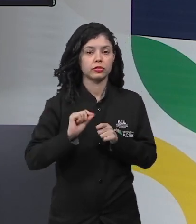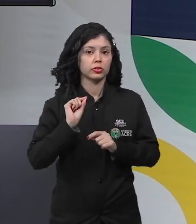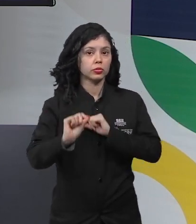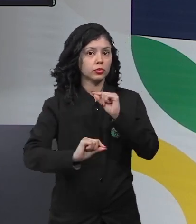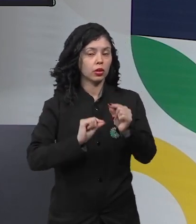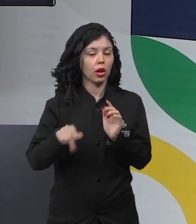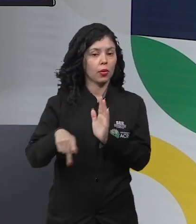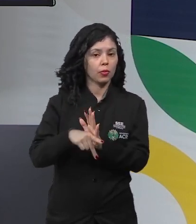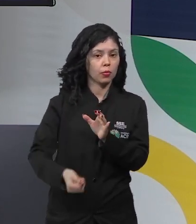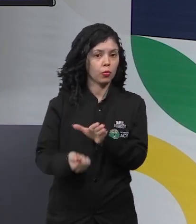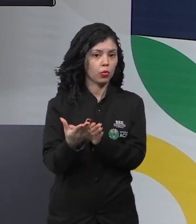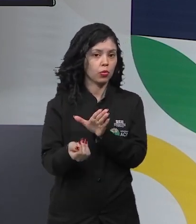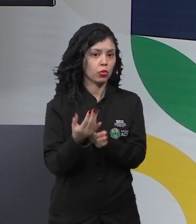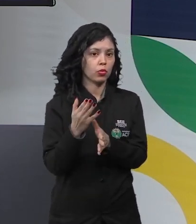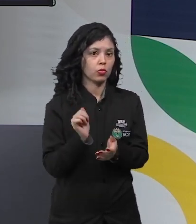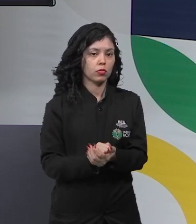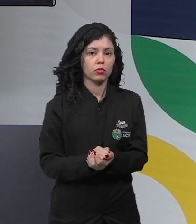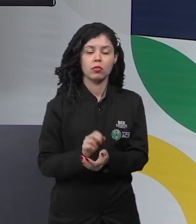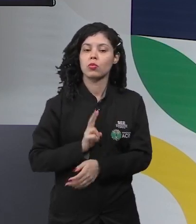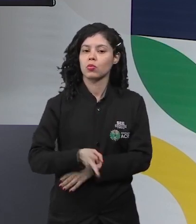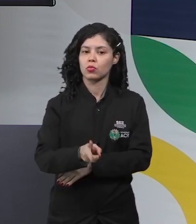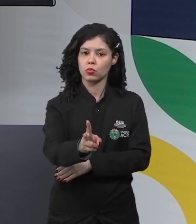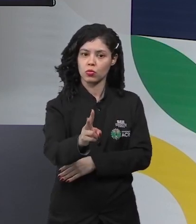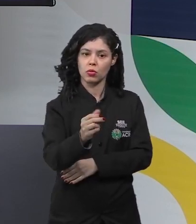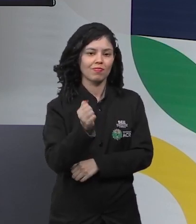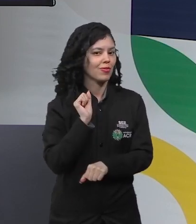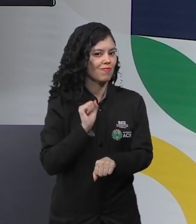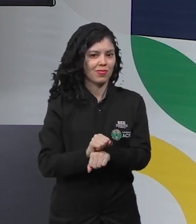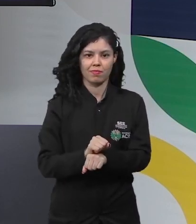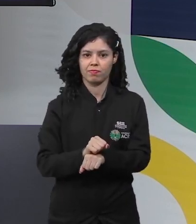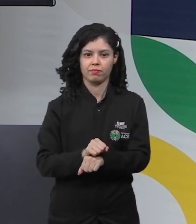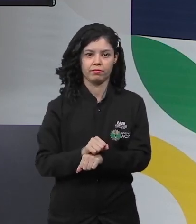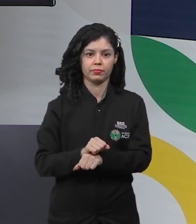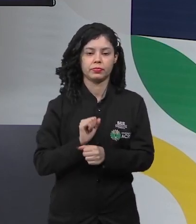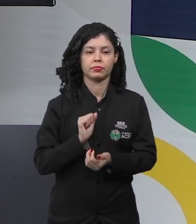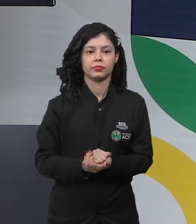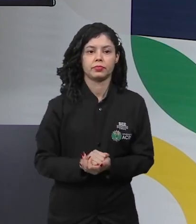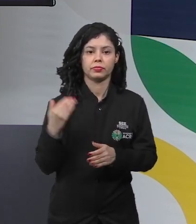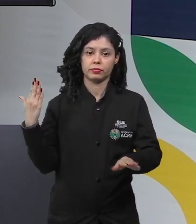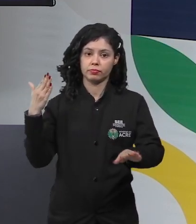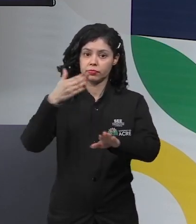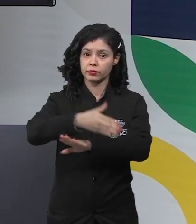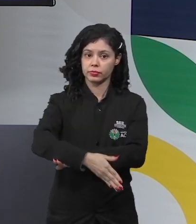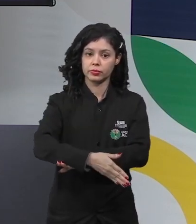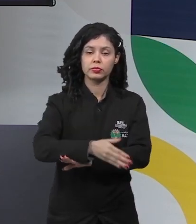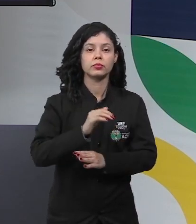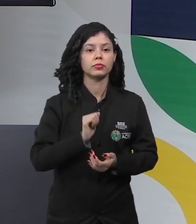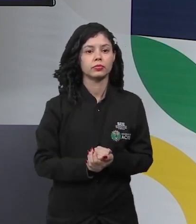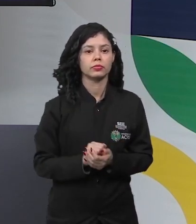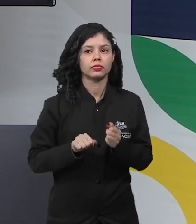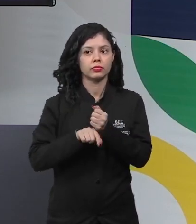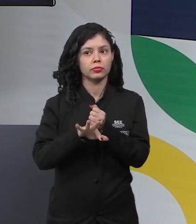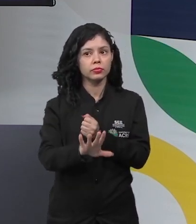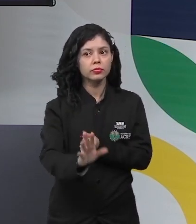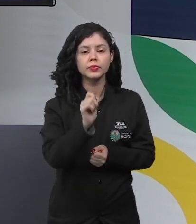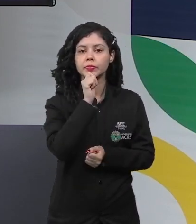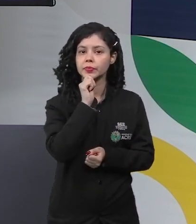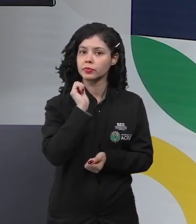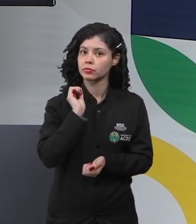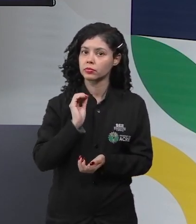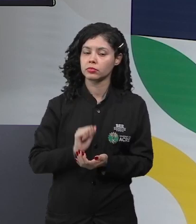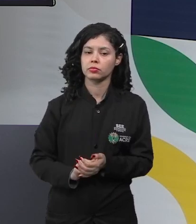que a sua produção seja contínua. Não para, né? Tá entrando o esgoto e tá tendo